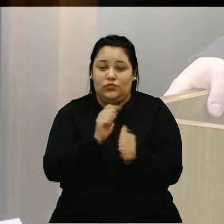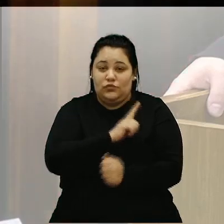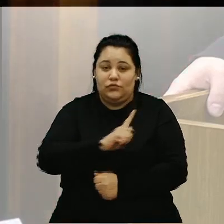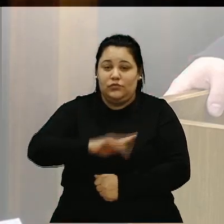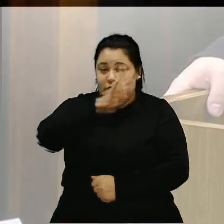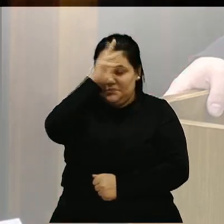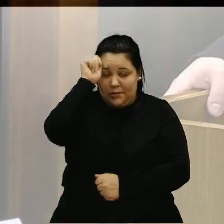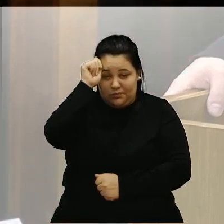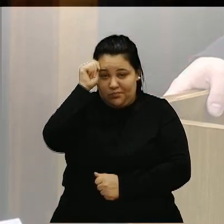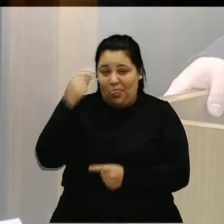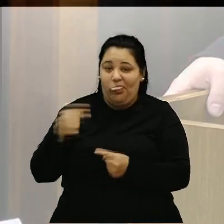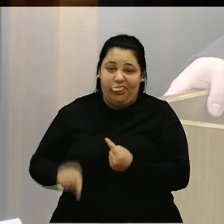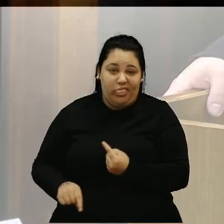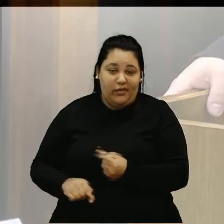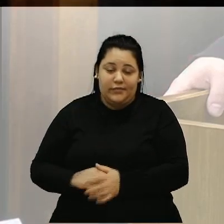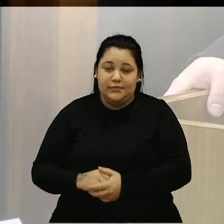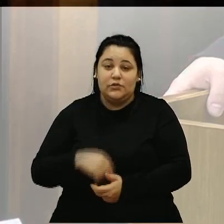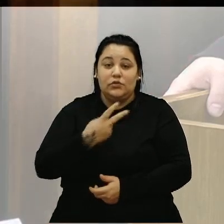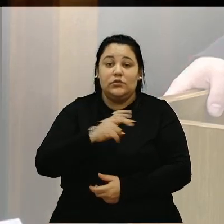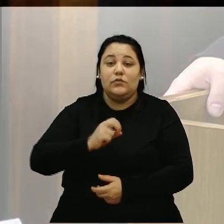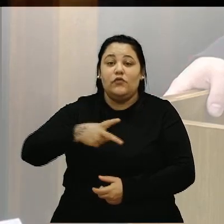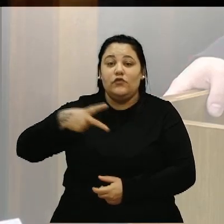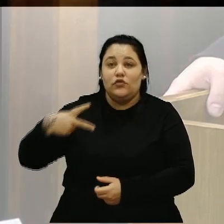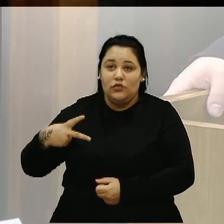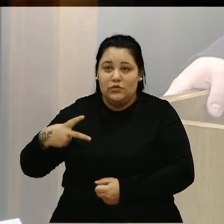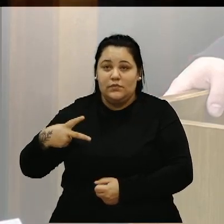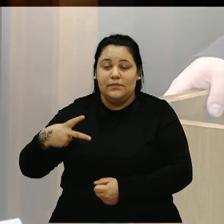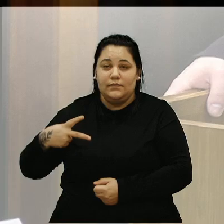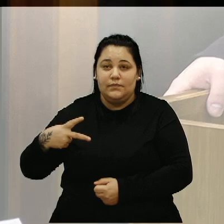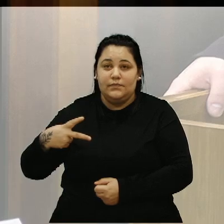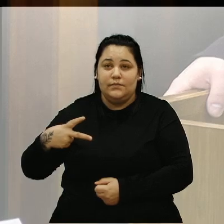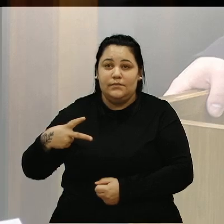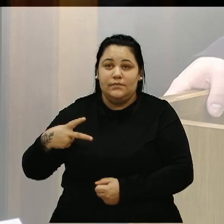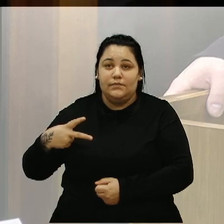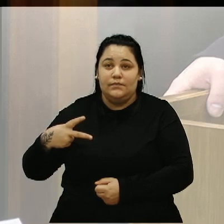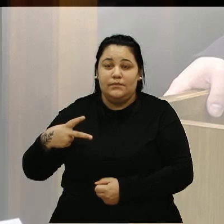nada. 2022,